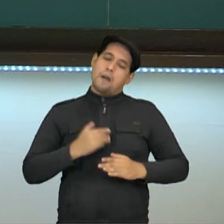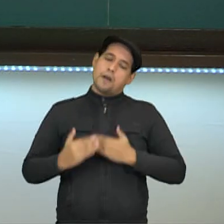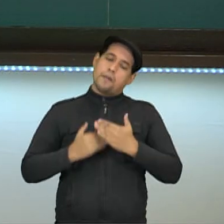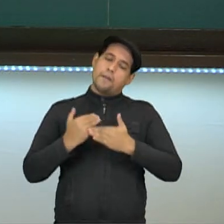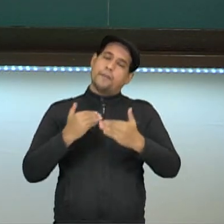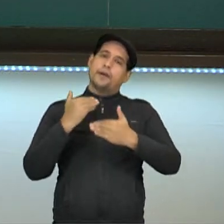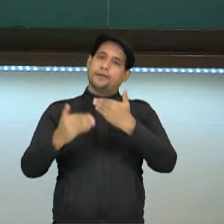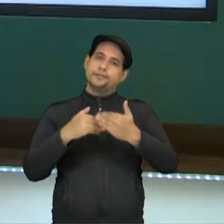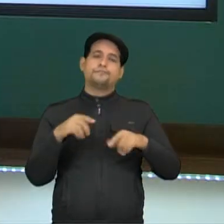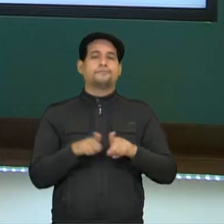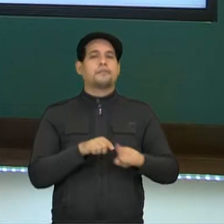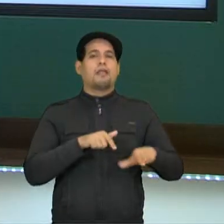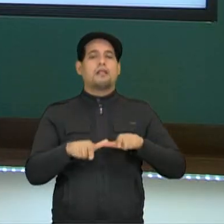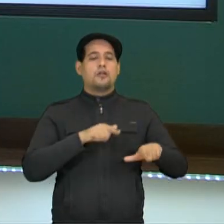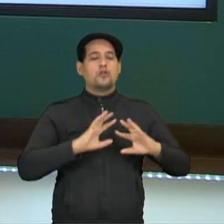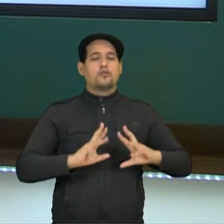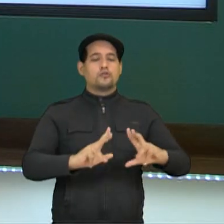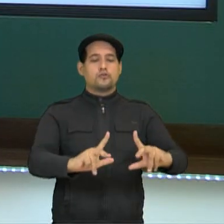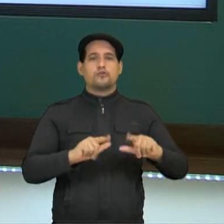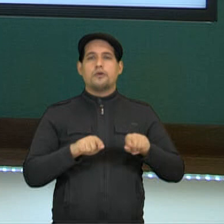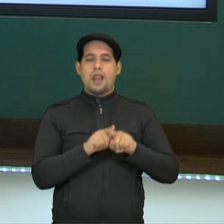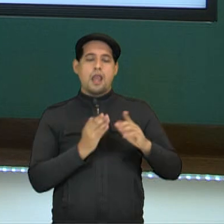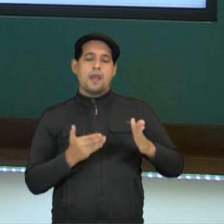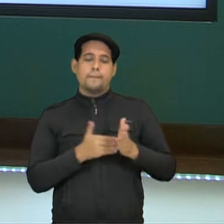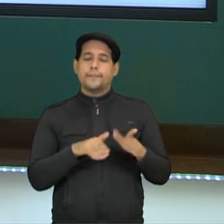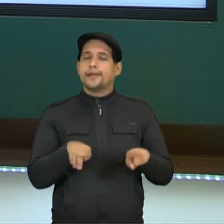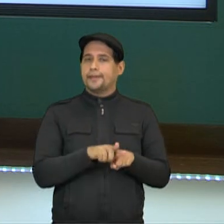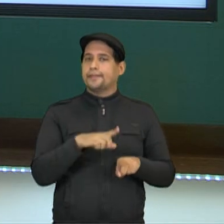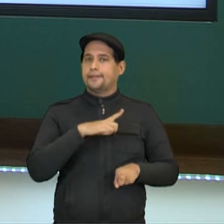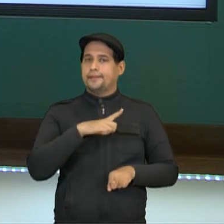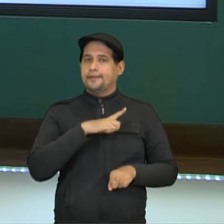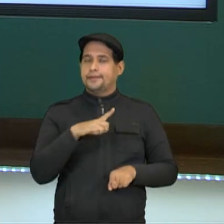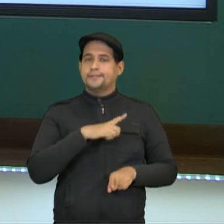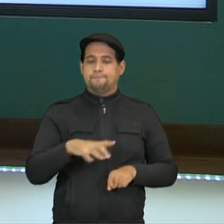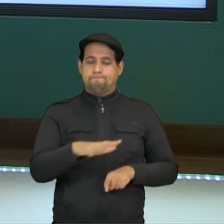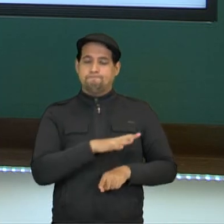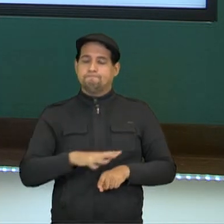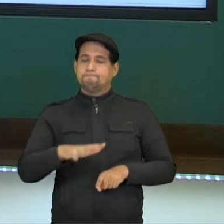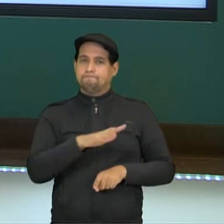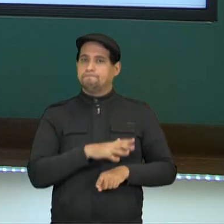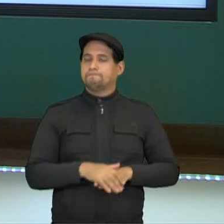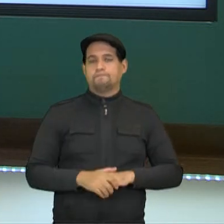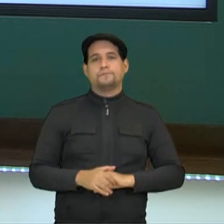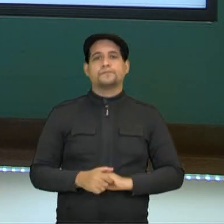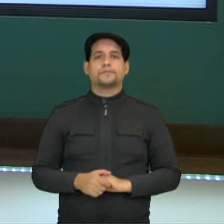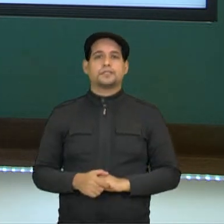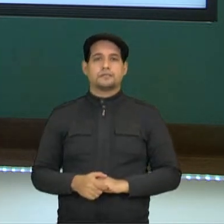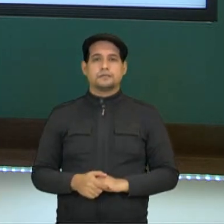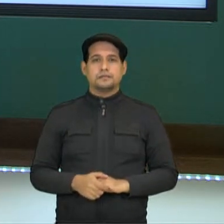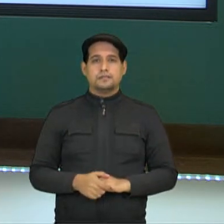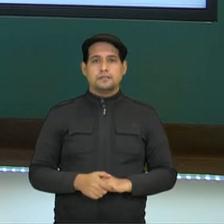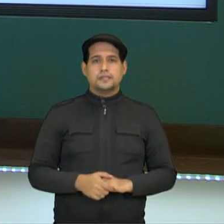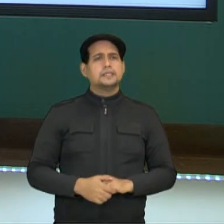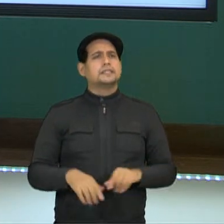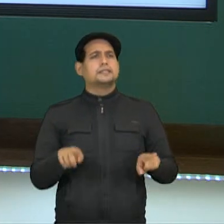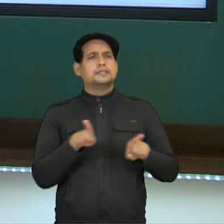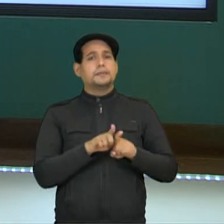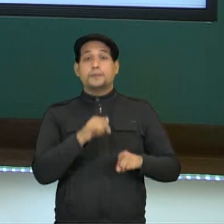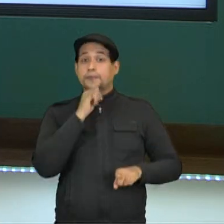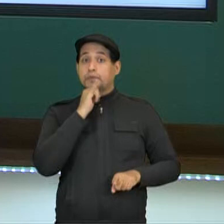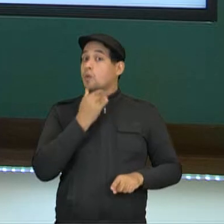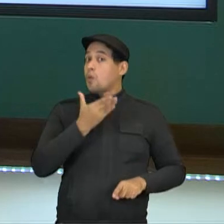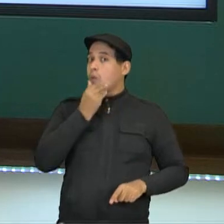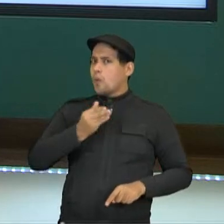gente vai trabalhando com todos os fatores limitantes que existem no meio, tá? E aí